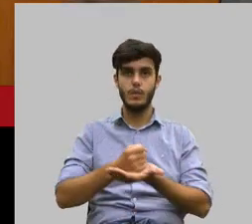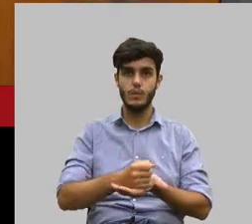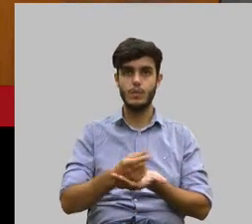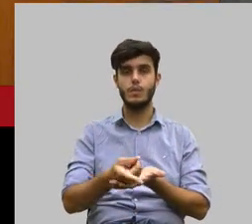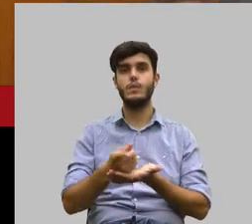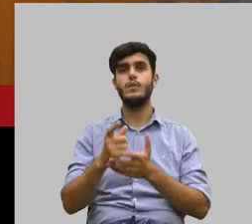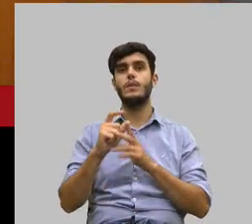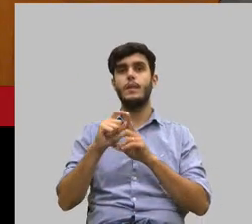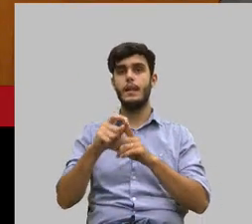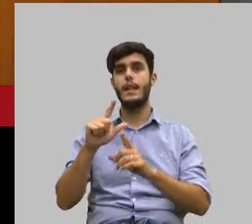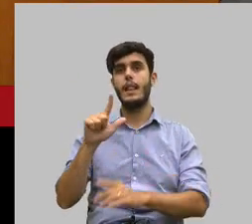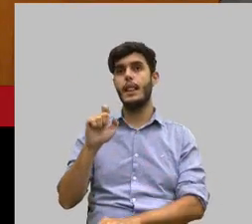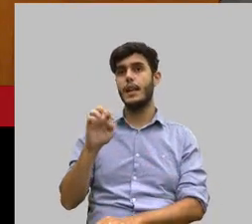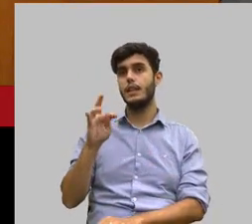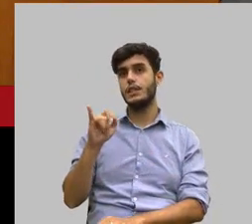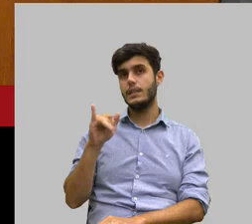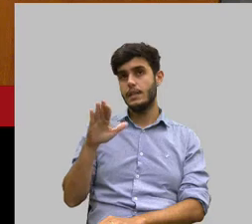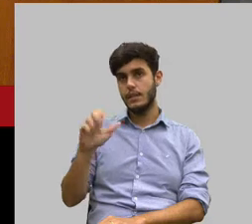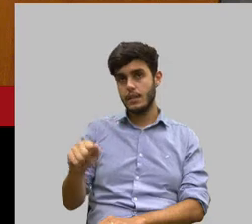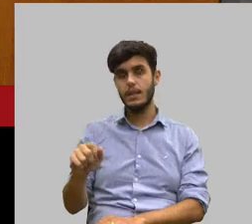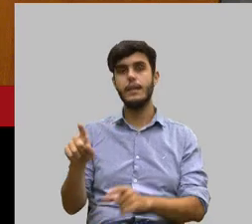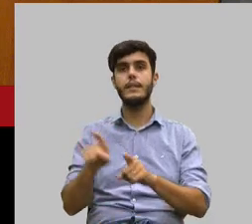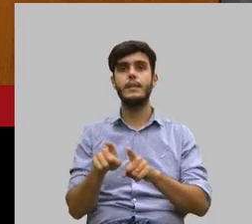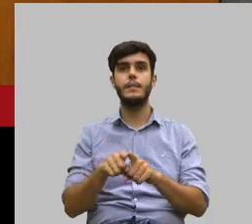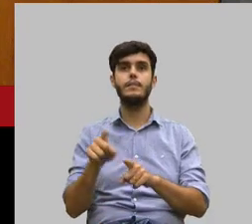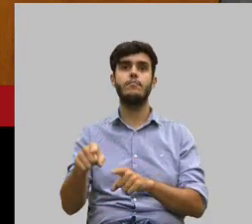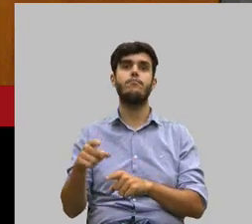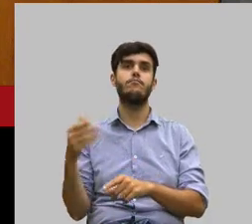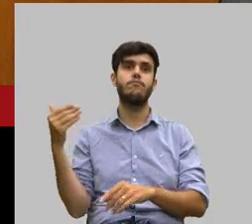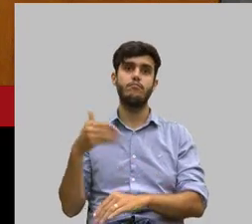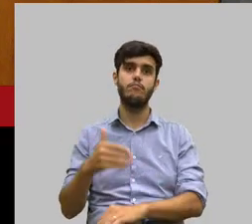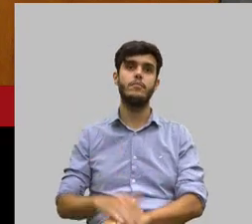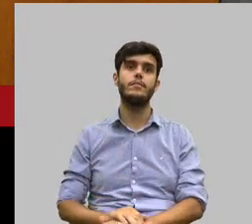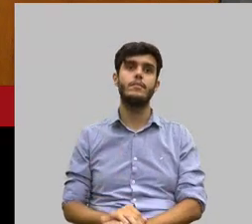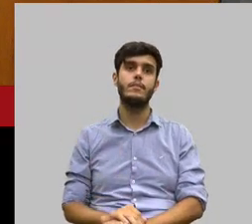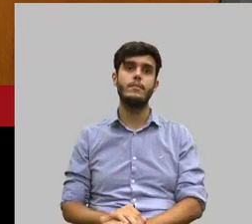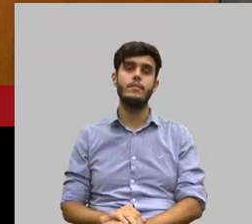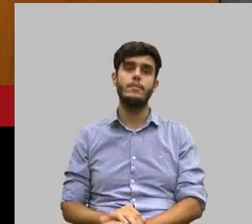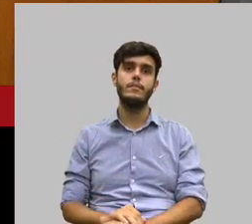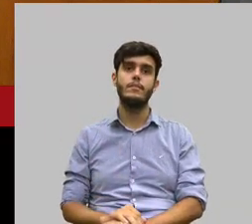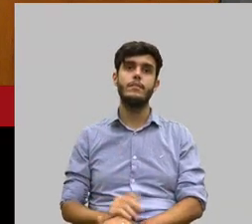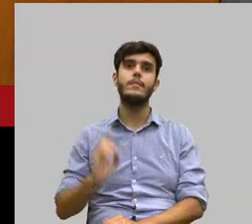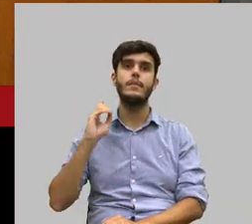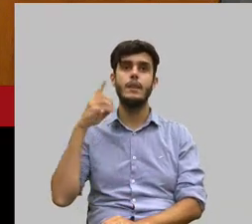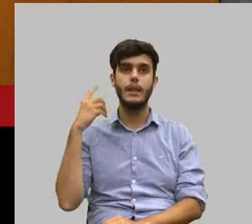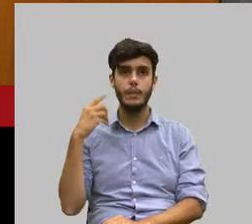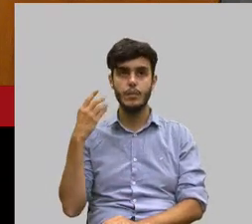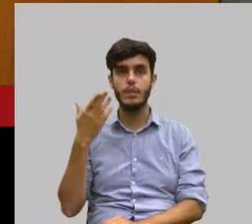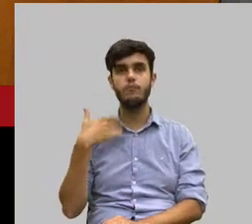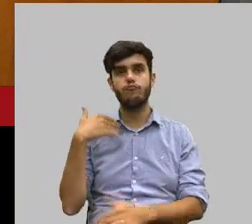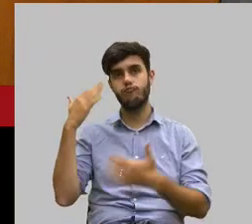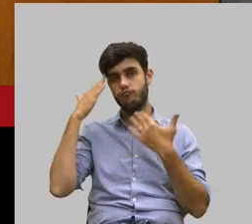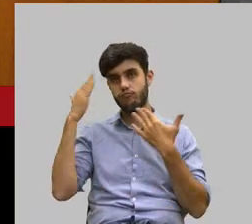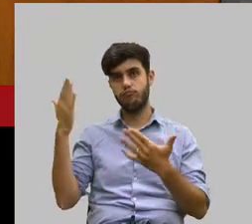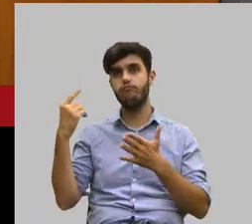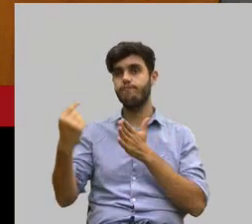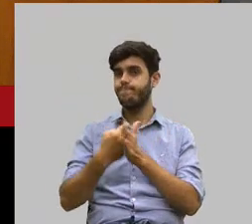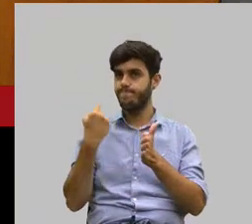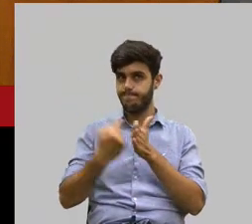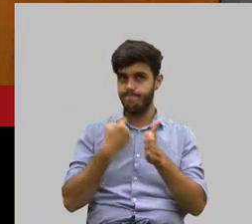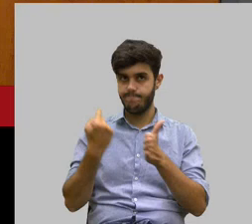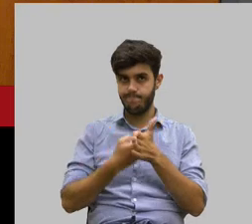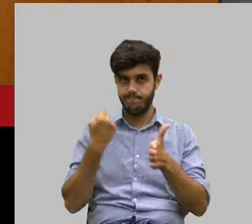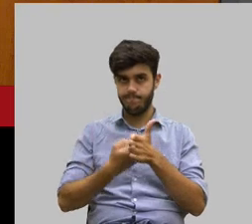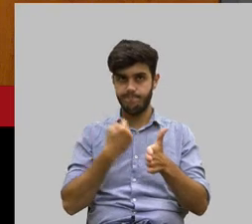responder Os questionamentos da Il colega deputada bem deputada Beatriz cerquera Agradeço pelos questionamentos